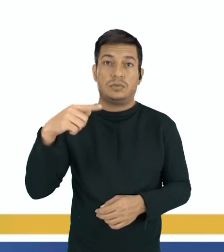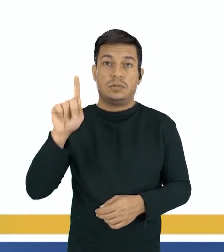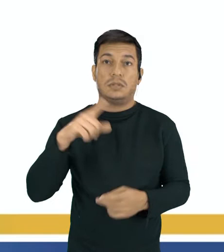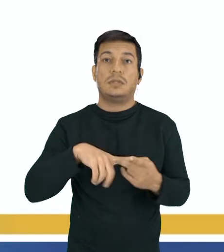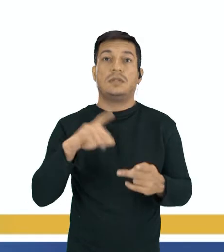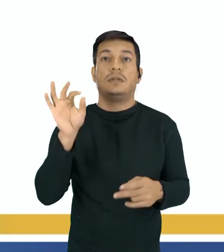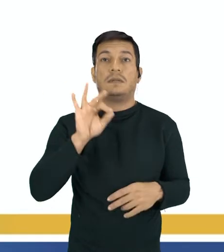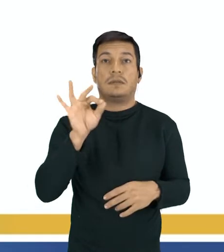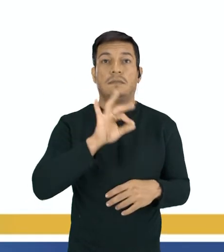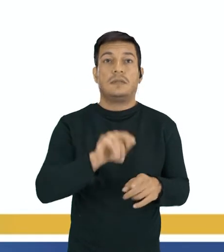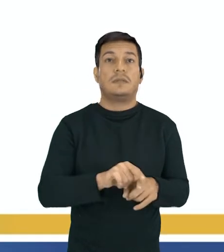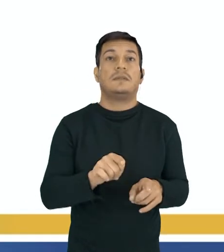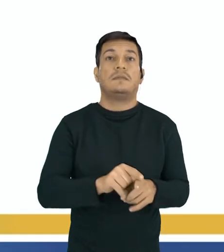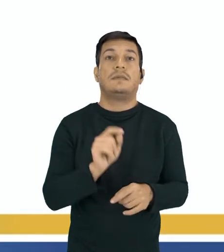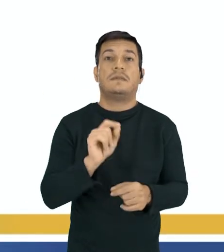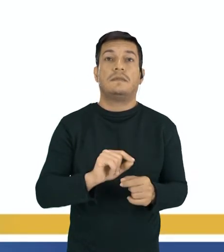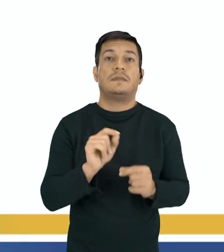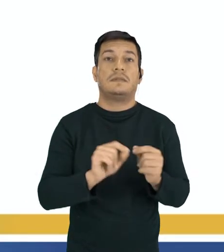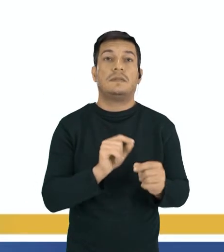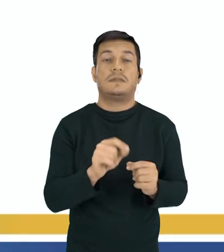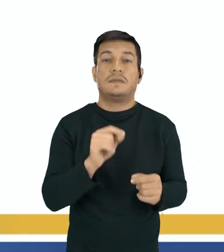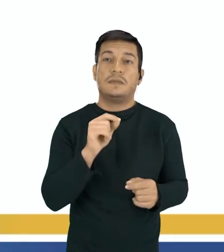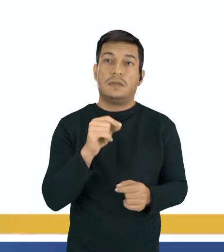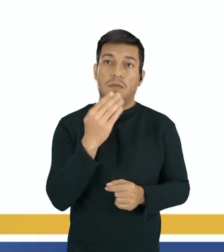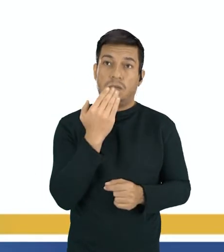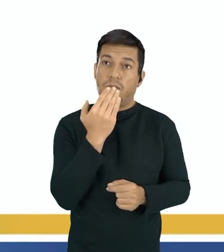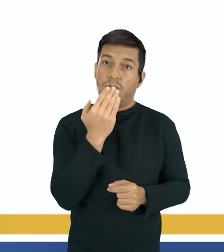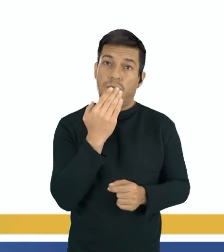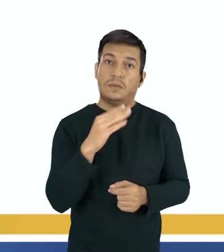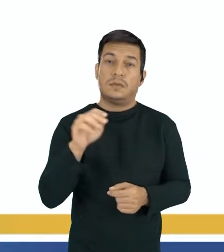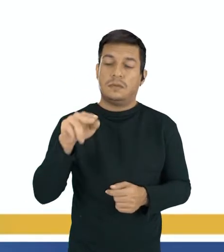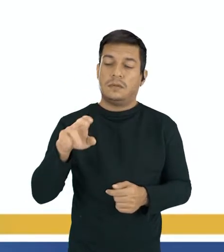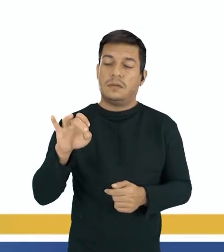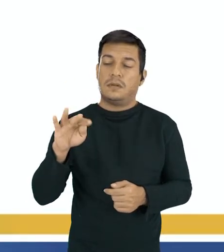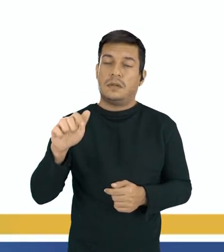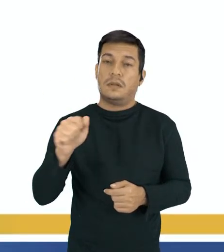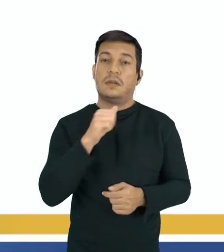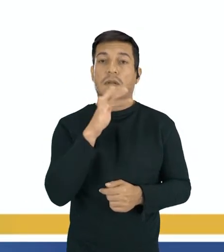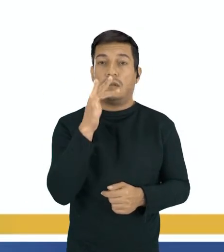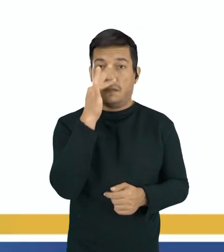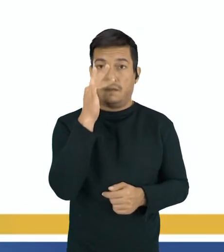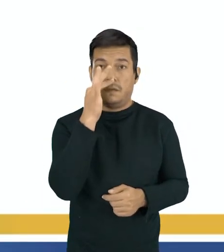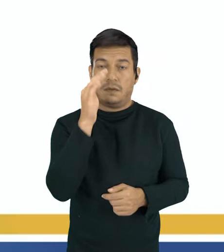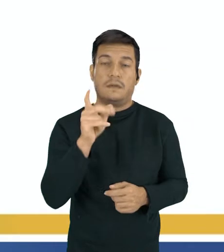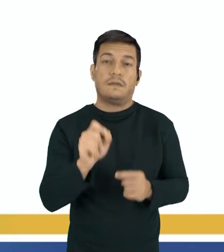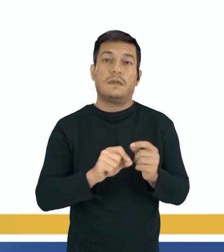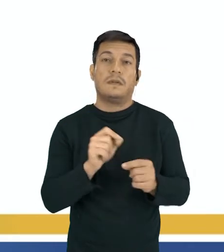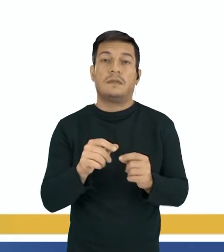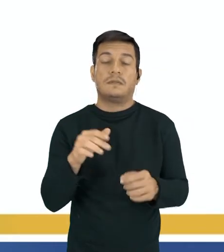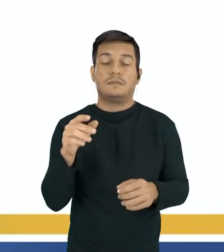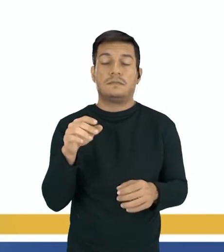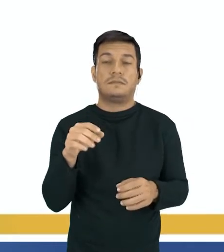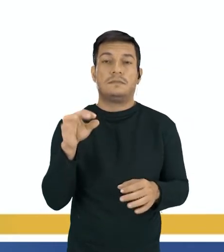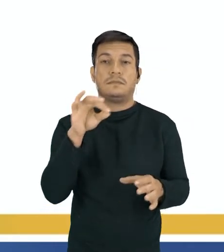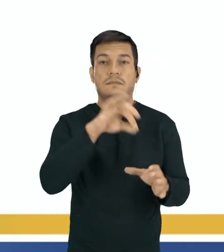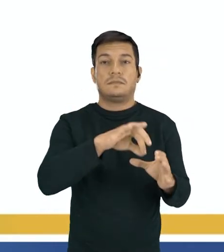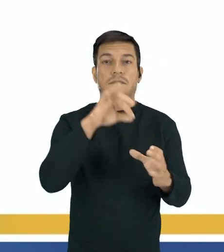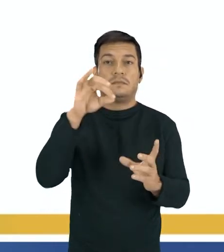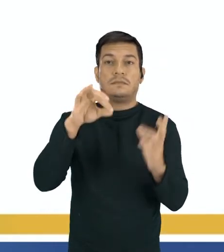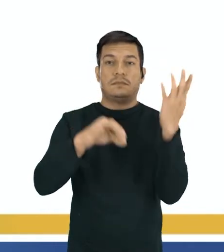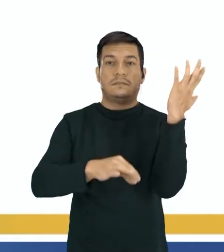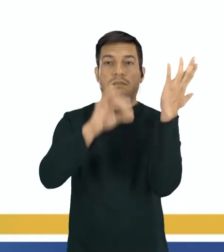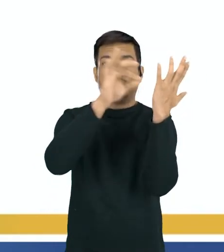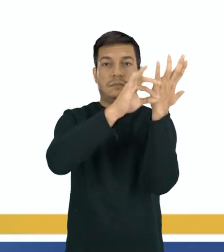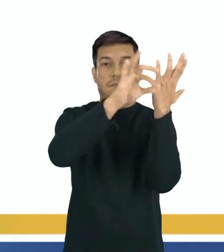essa polinização. À medida que ela vai se alimentando do néctar daquela flor, ela vai passando de flor em flor e vai ajudando com